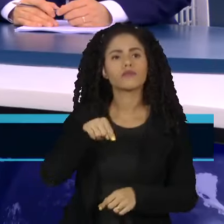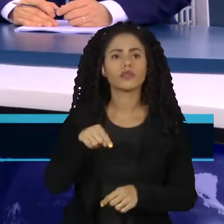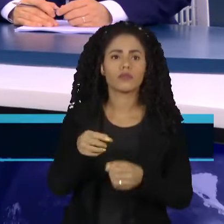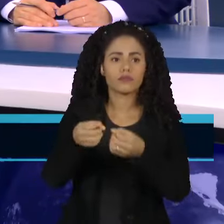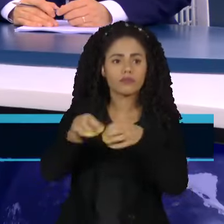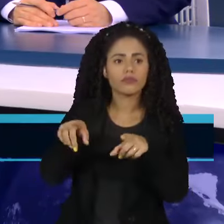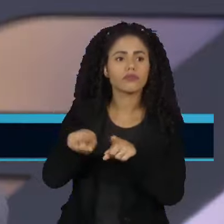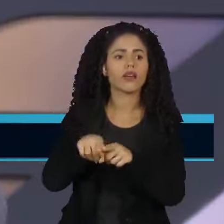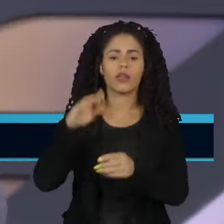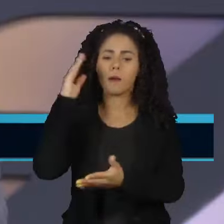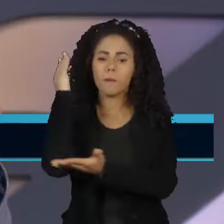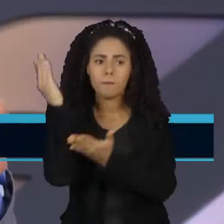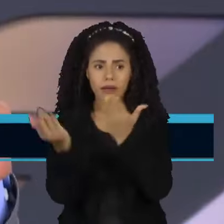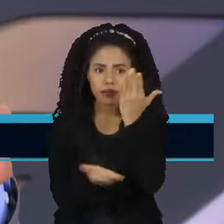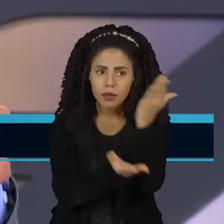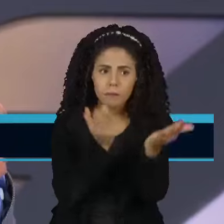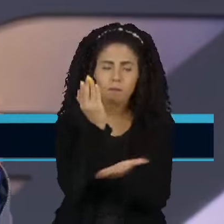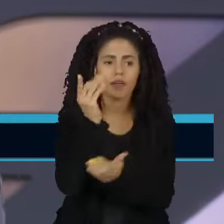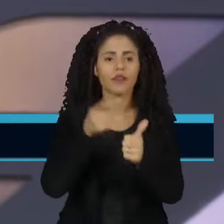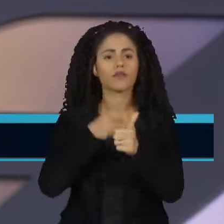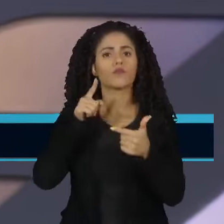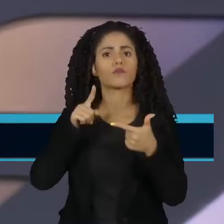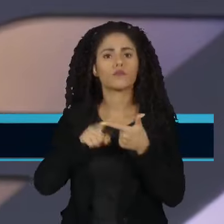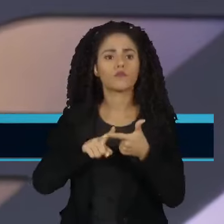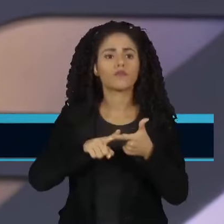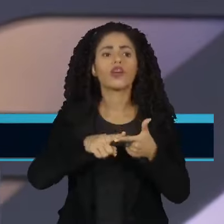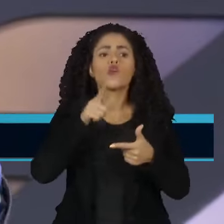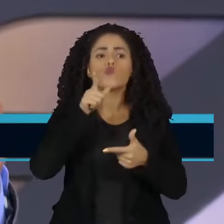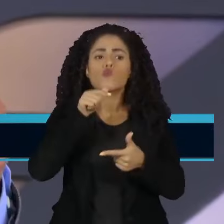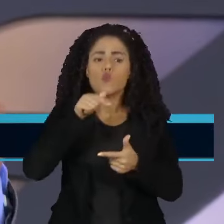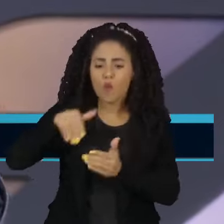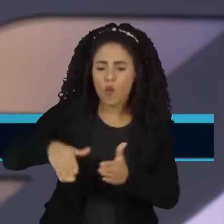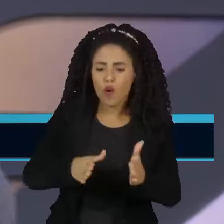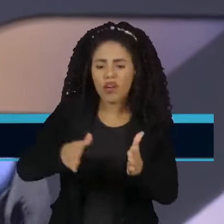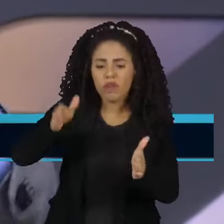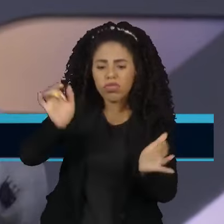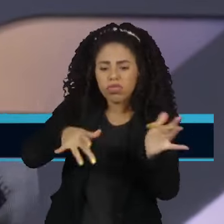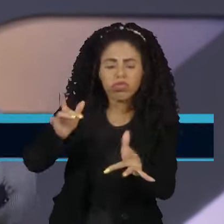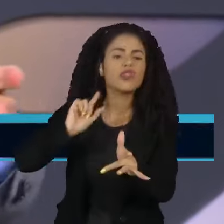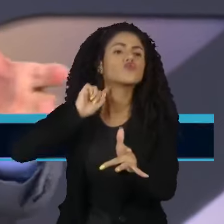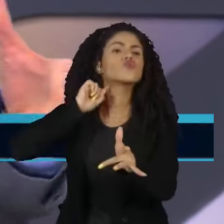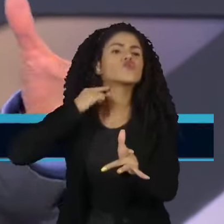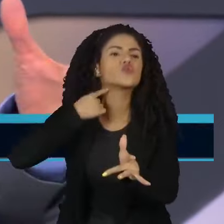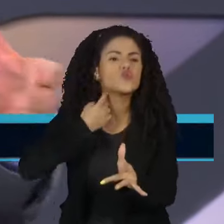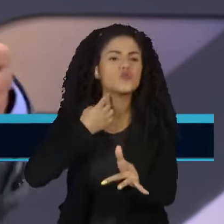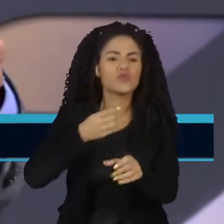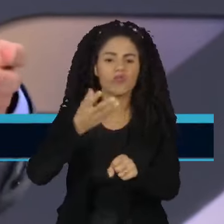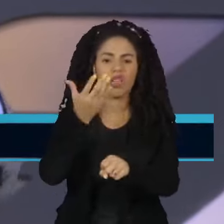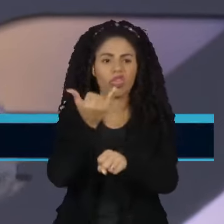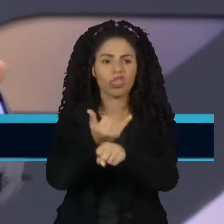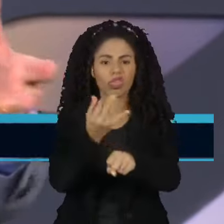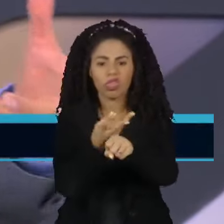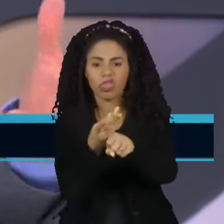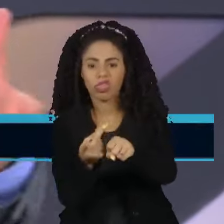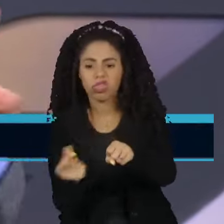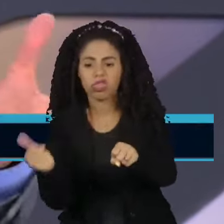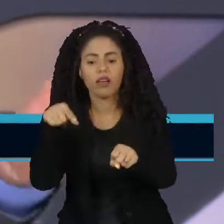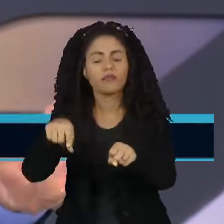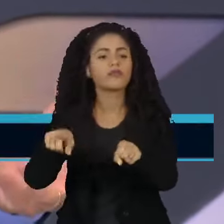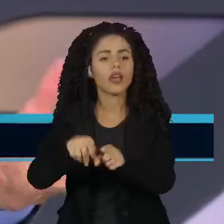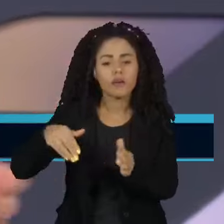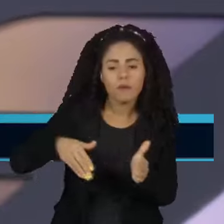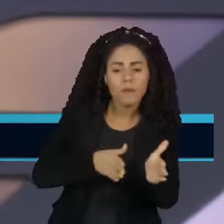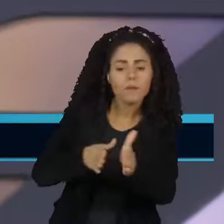o desmatamento, o rejeito no leito do rio, o mercúrio, o deslocamento, desrespeito das áreas,